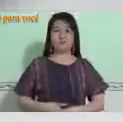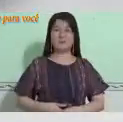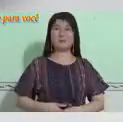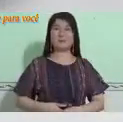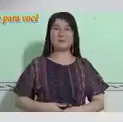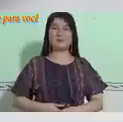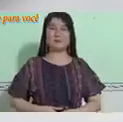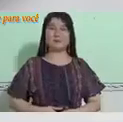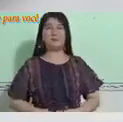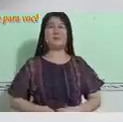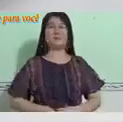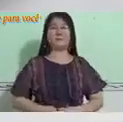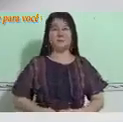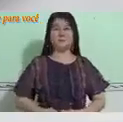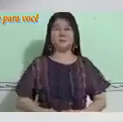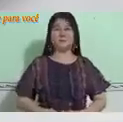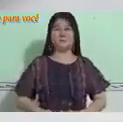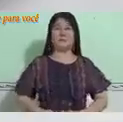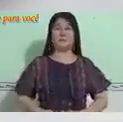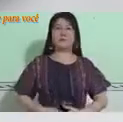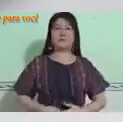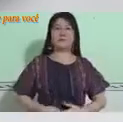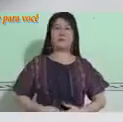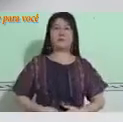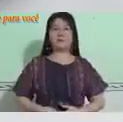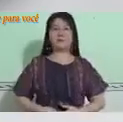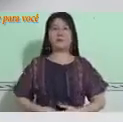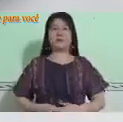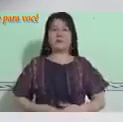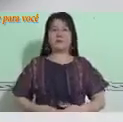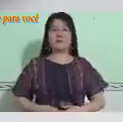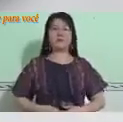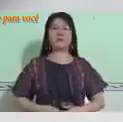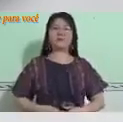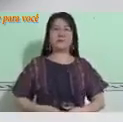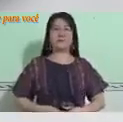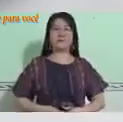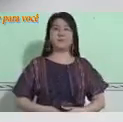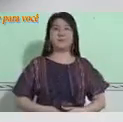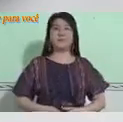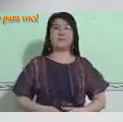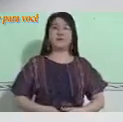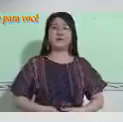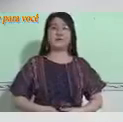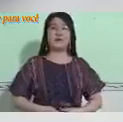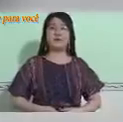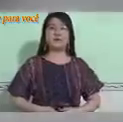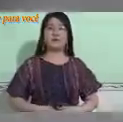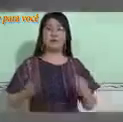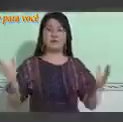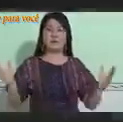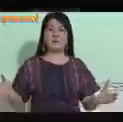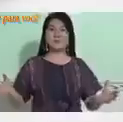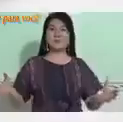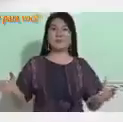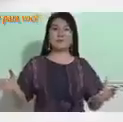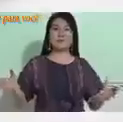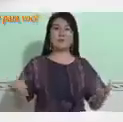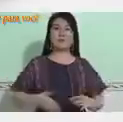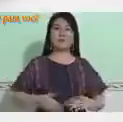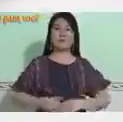eliminá-la. seja qual for a terapêutica escolhida,